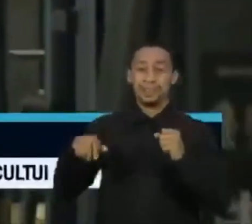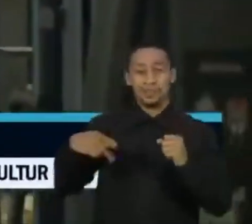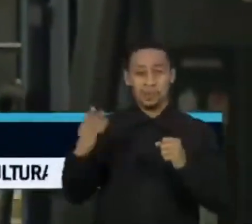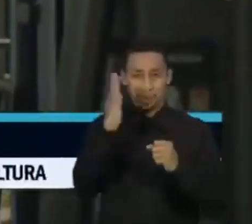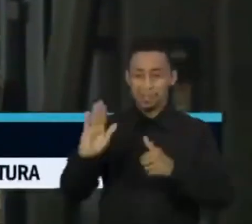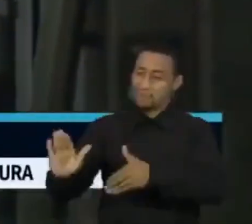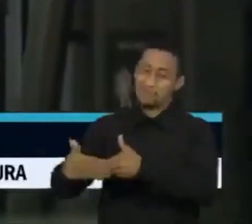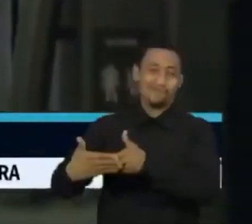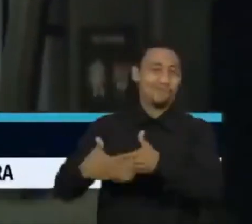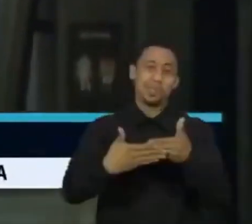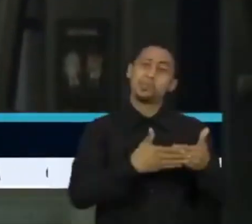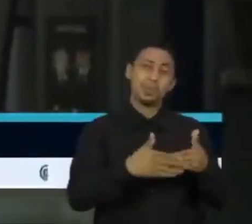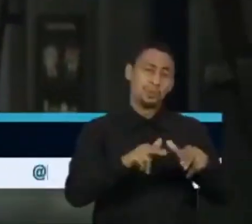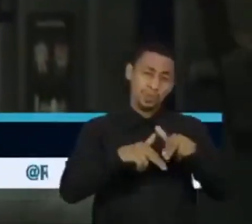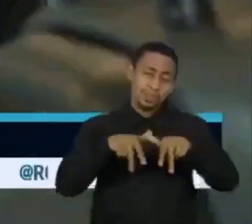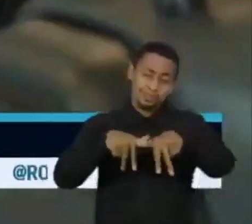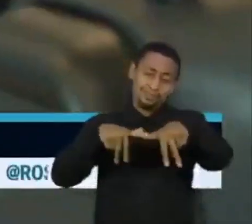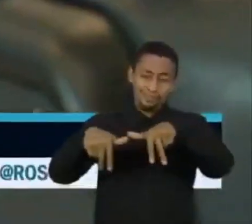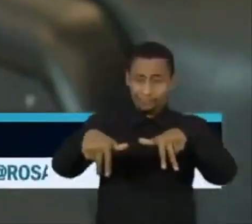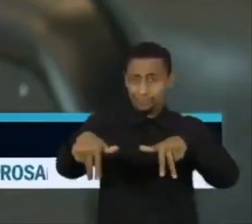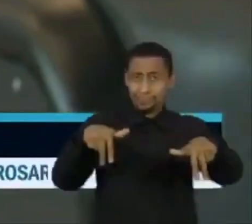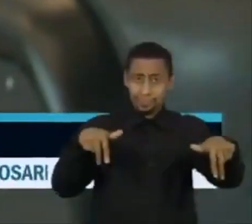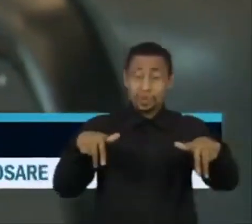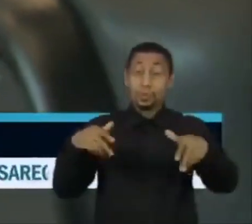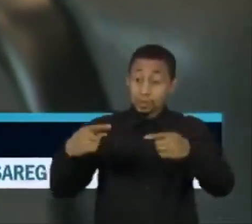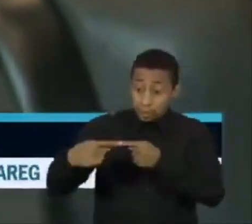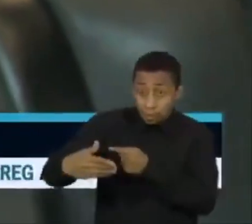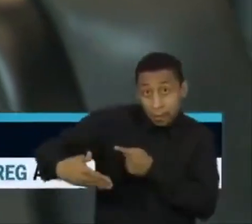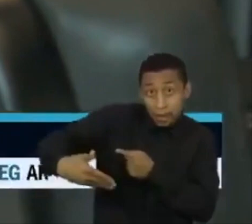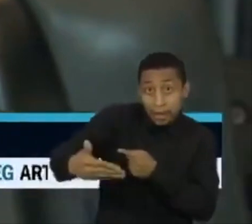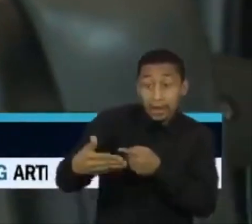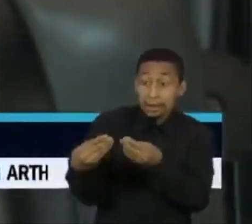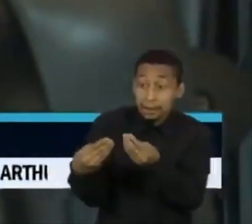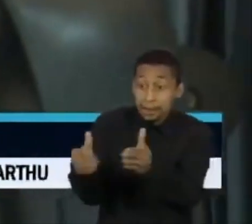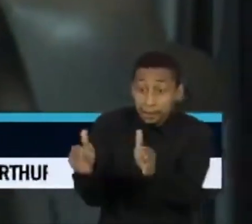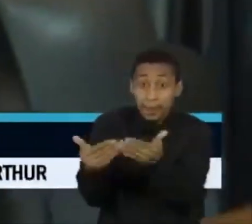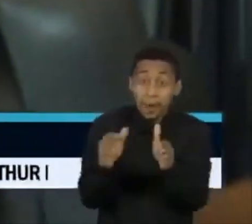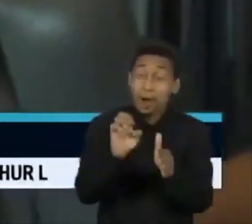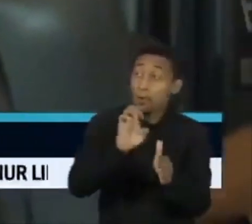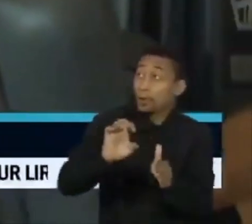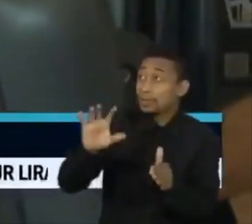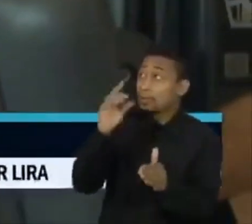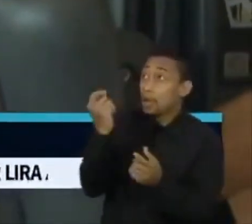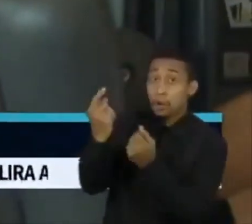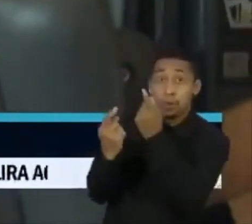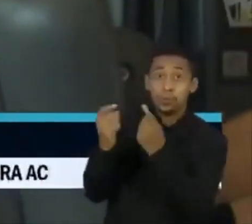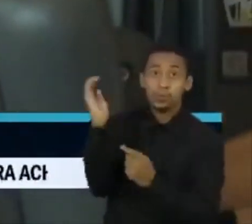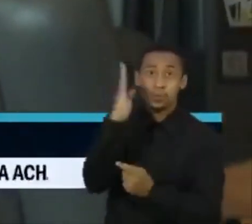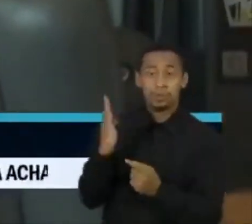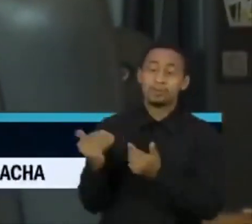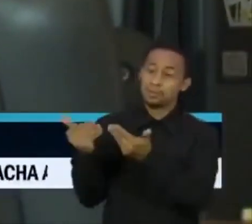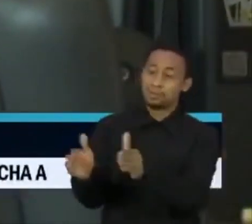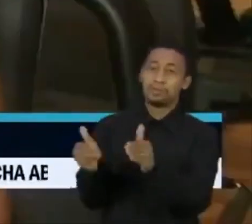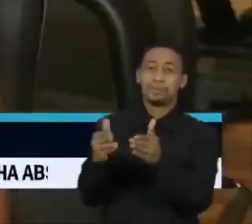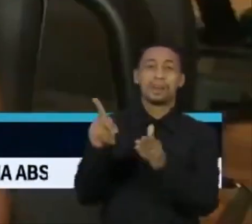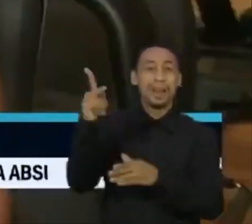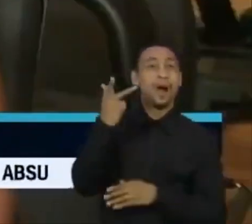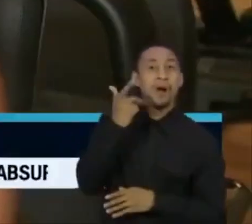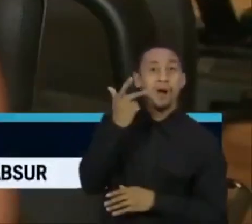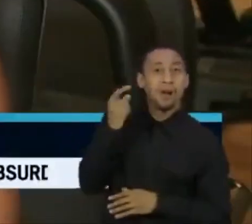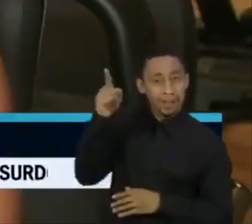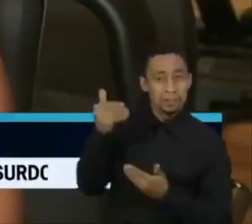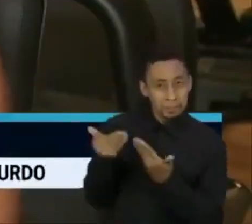fechadas por causa da proximidade física mas nas últimas semanas alguns estados liberaram a abertura como no Ceará